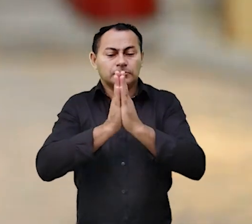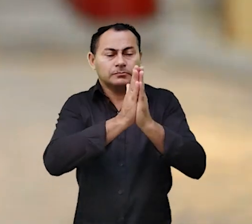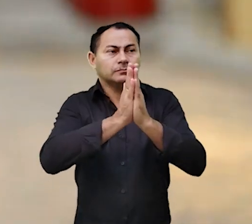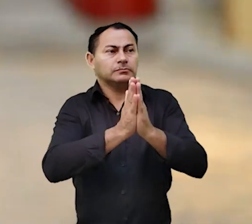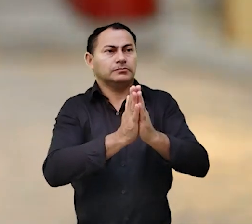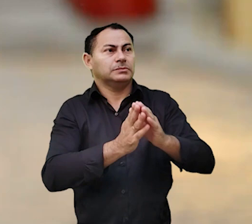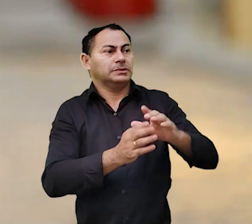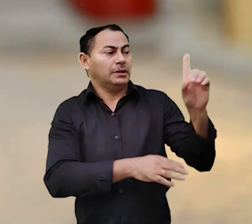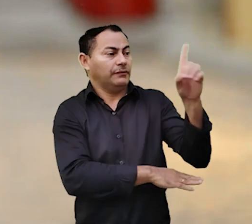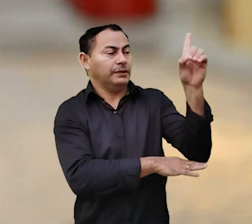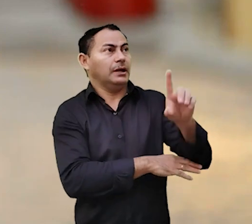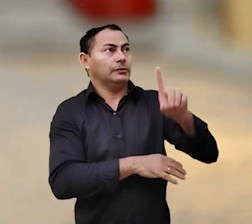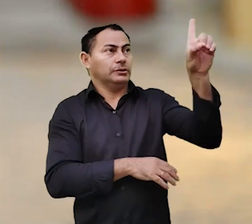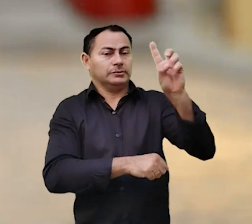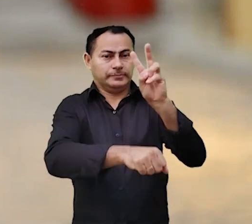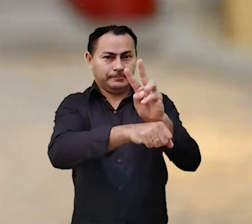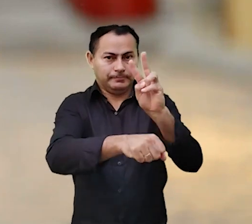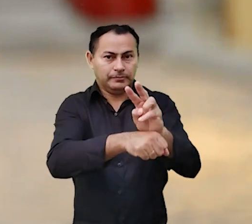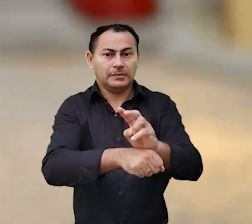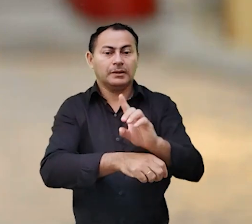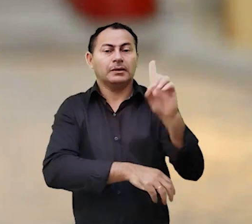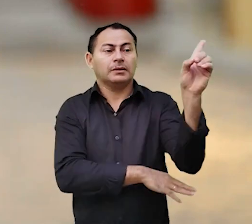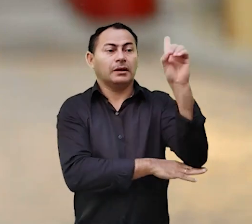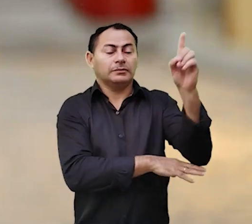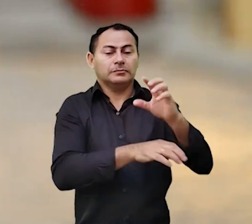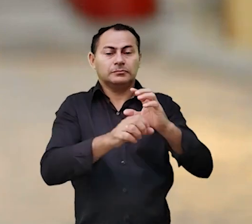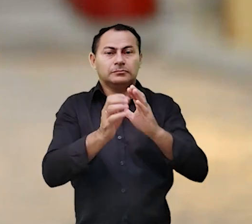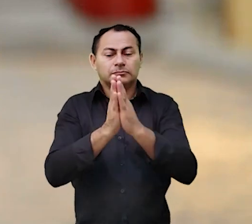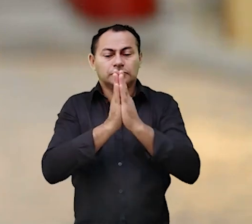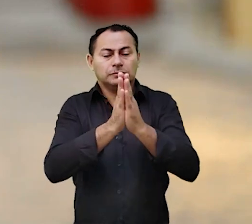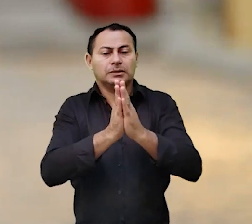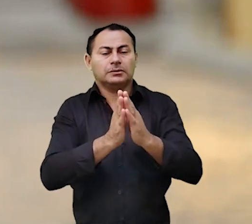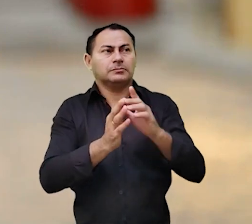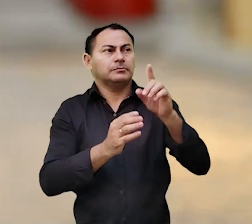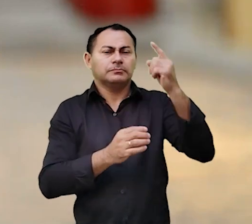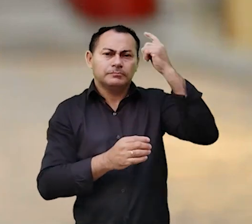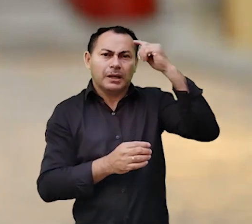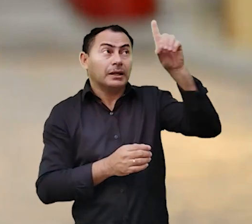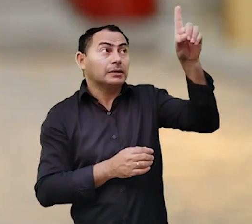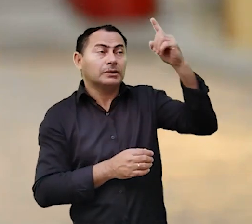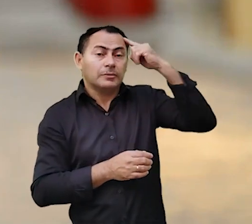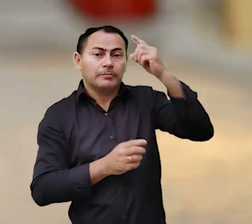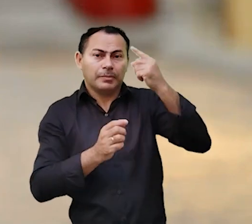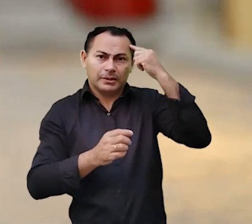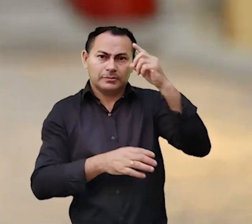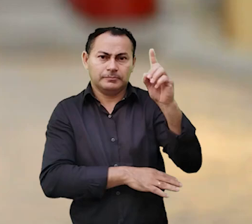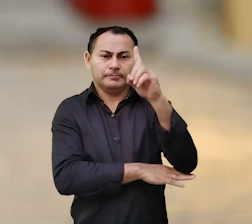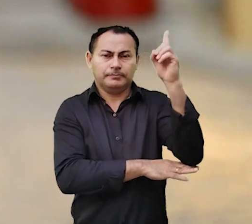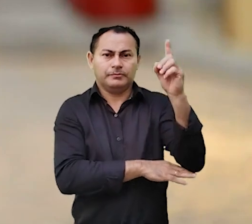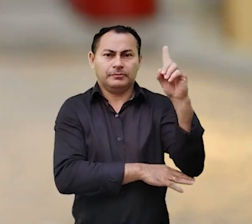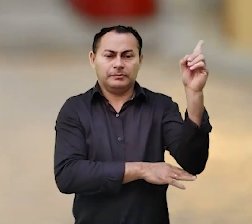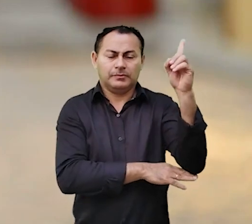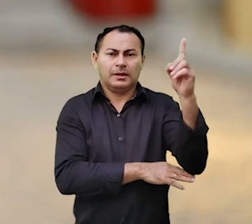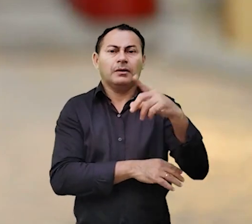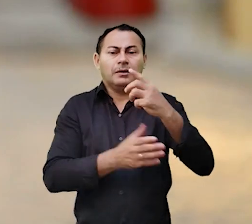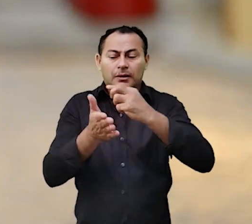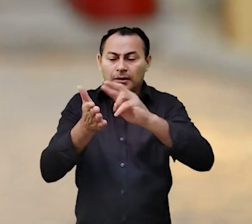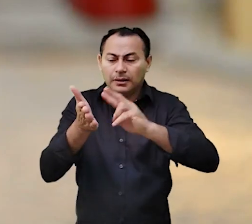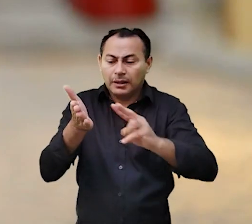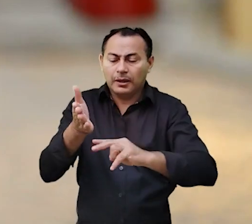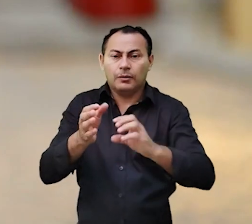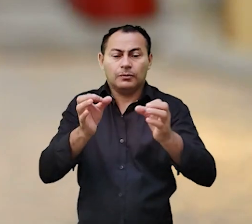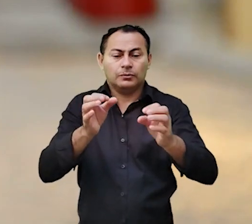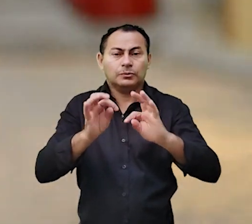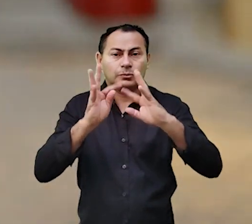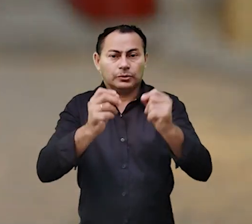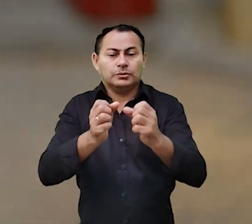Davi ao Deus que o protege. Davi dirige essa oração ao Deus que pensa nele. Quando você lê o resto do Salmo, passa a